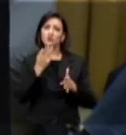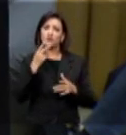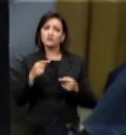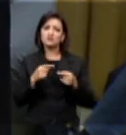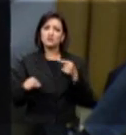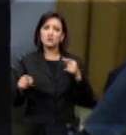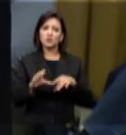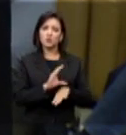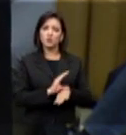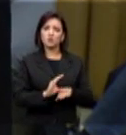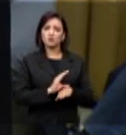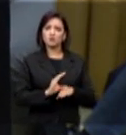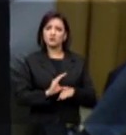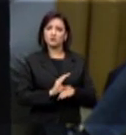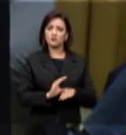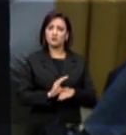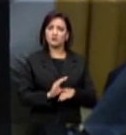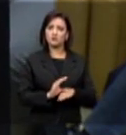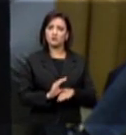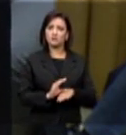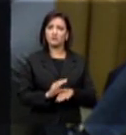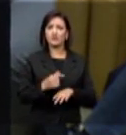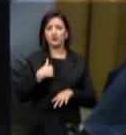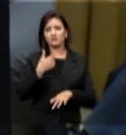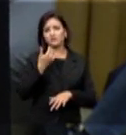Vossas Excelências para